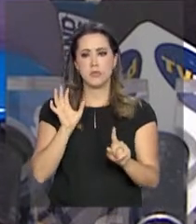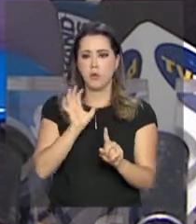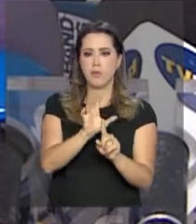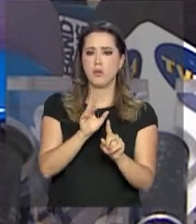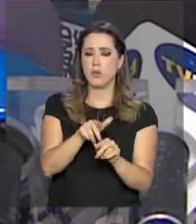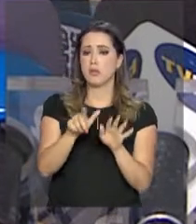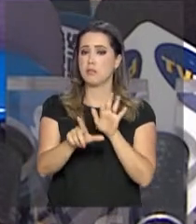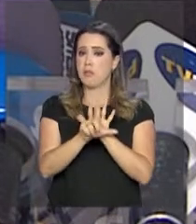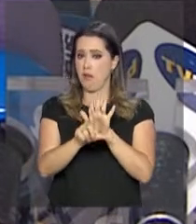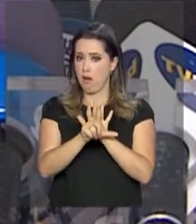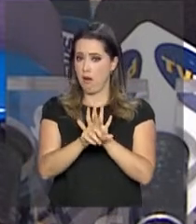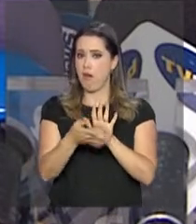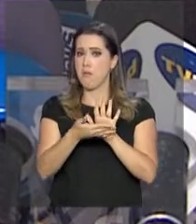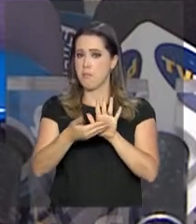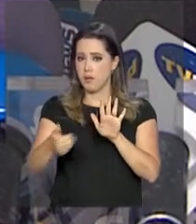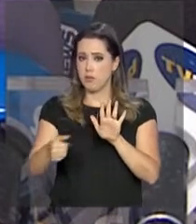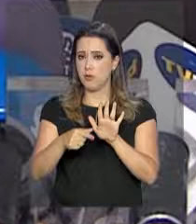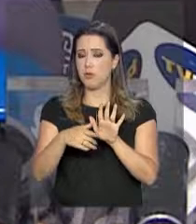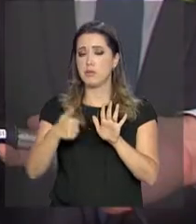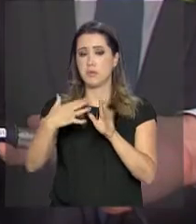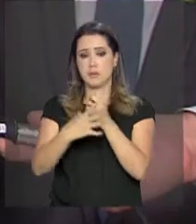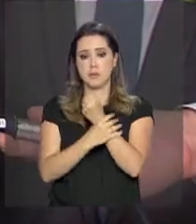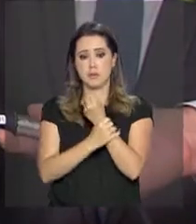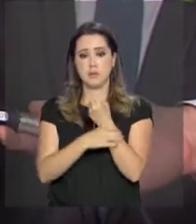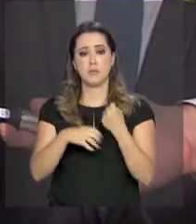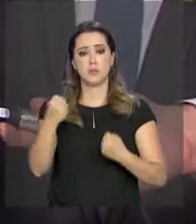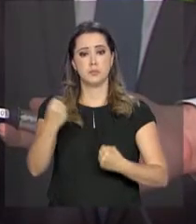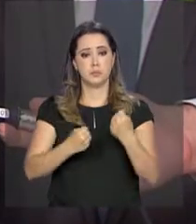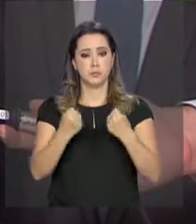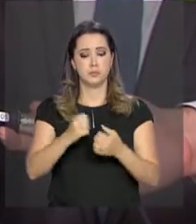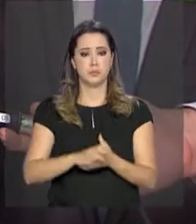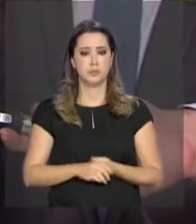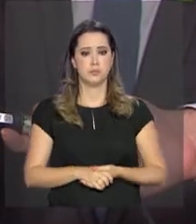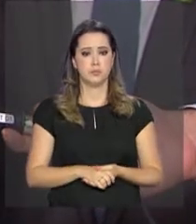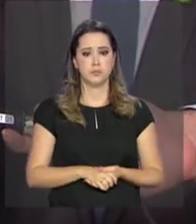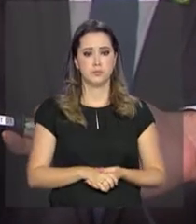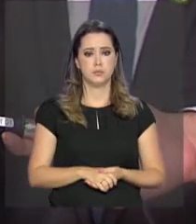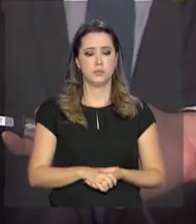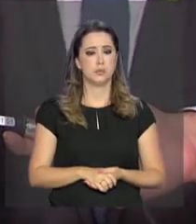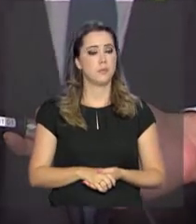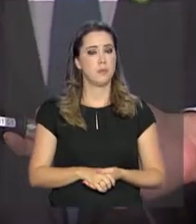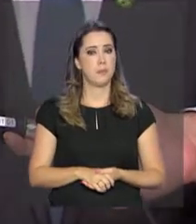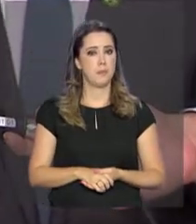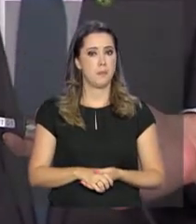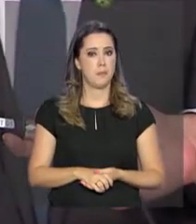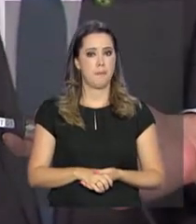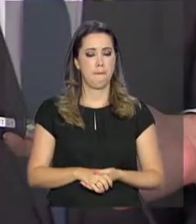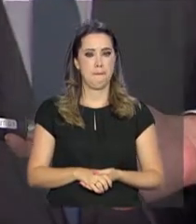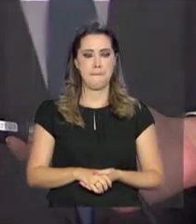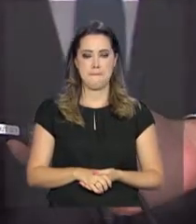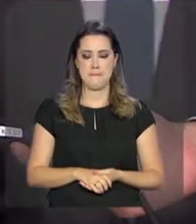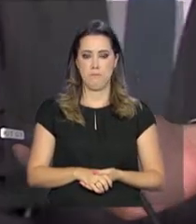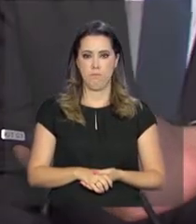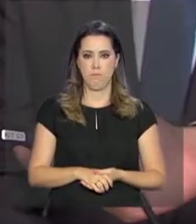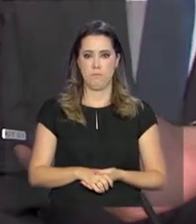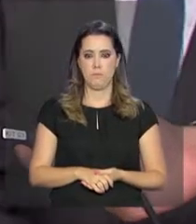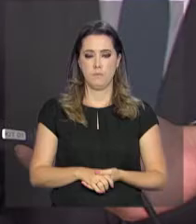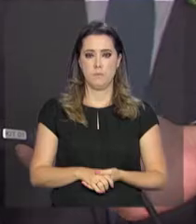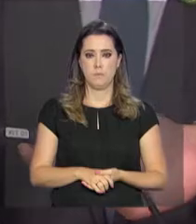leis e mais segurança nos veículos simples indícios de irresponsabilidade e to